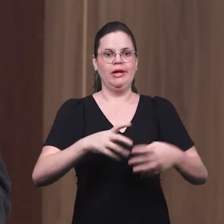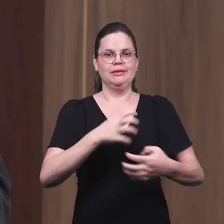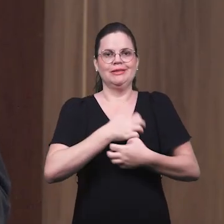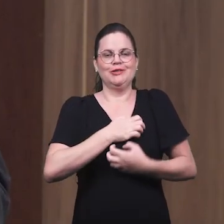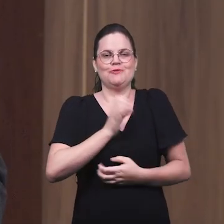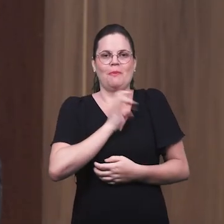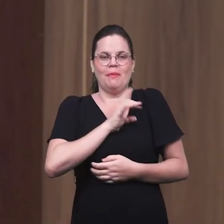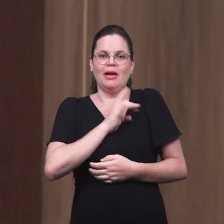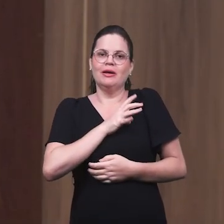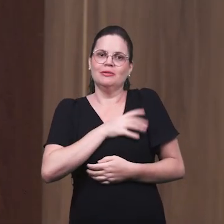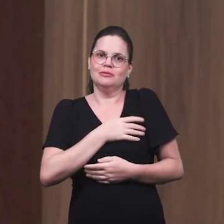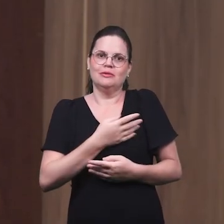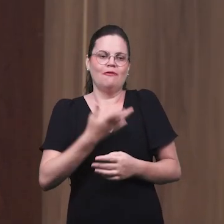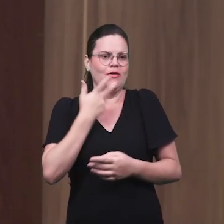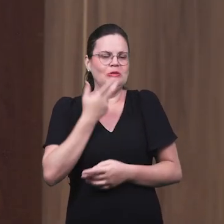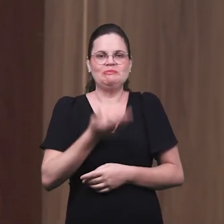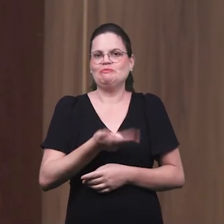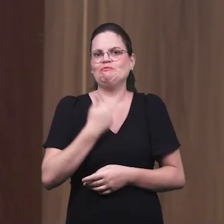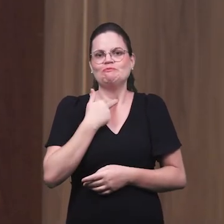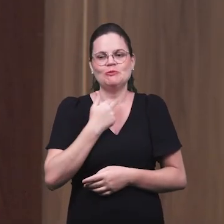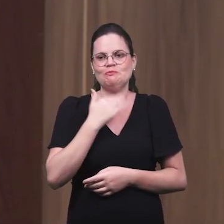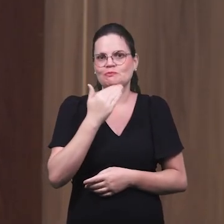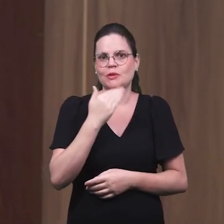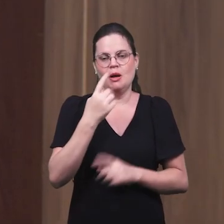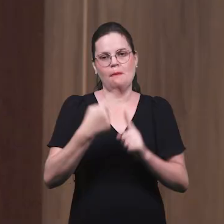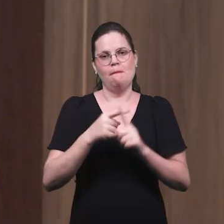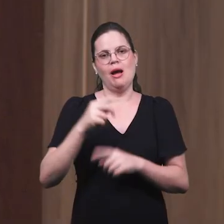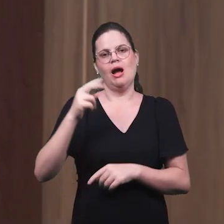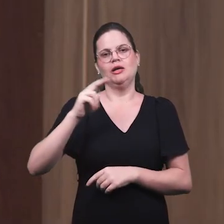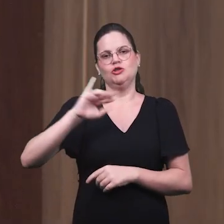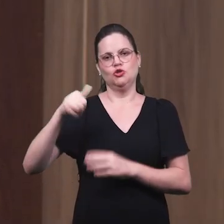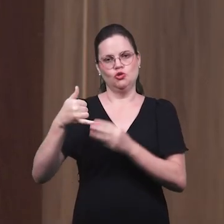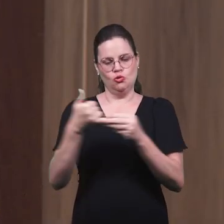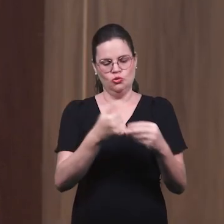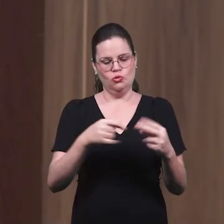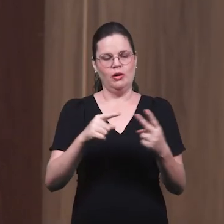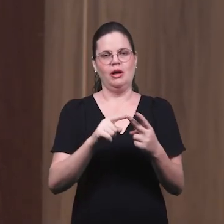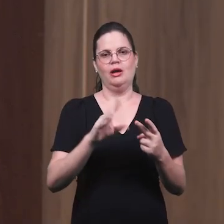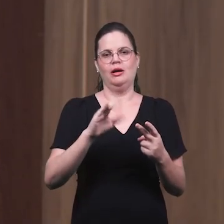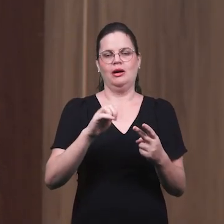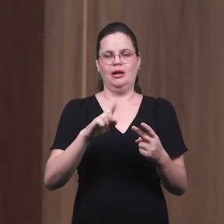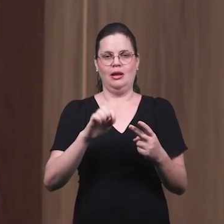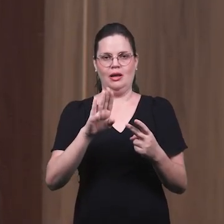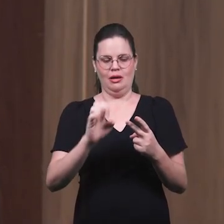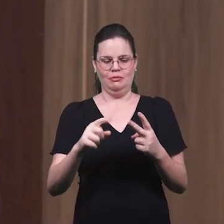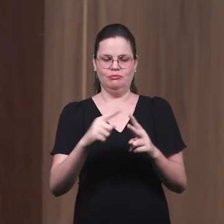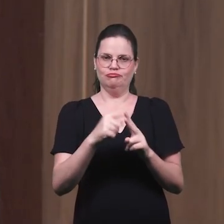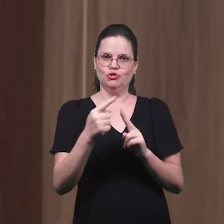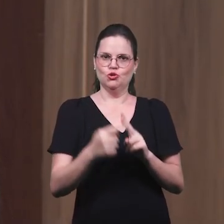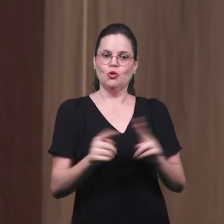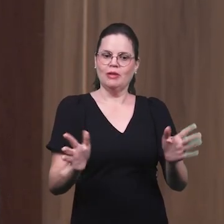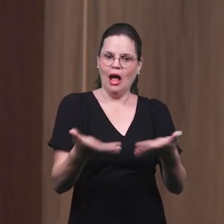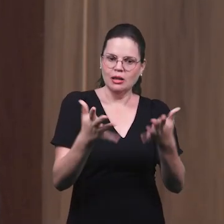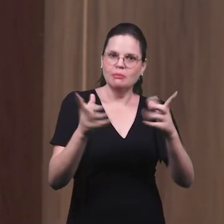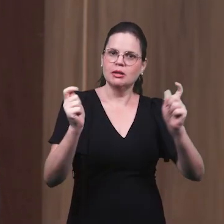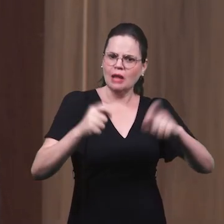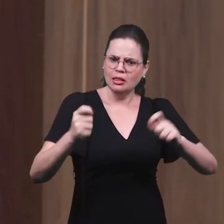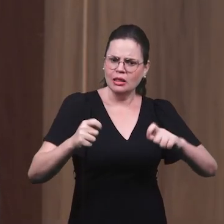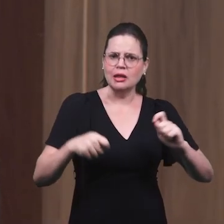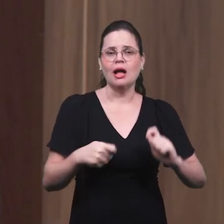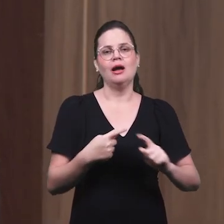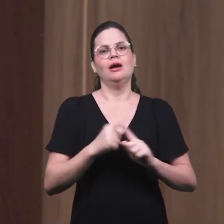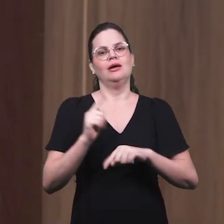fica aqui então só Josué e Calebe de um outro lado, animando o povo, crendo na promessa, e isso vai ter